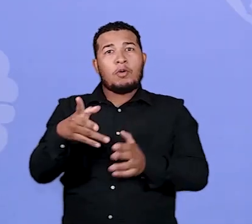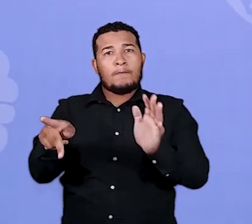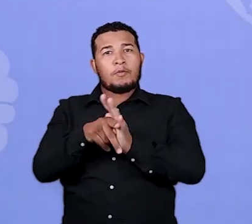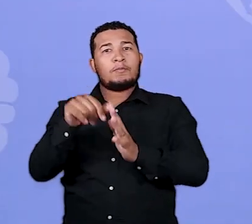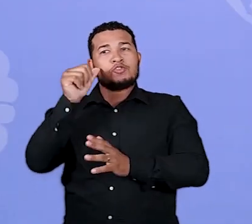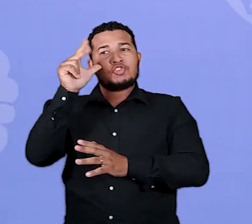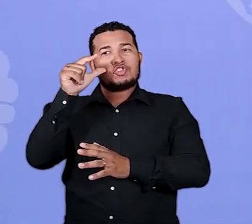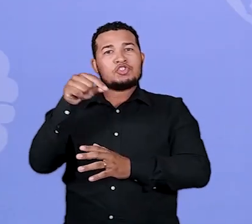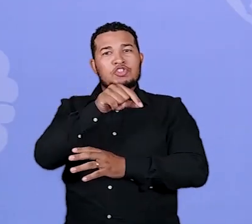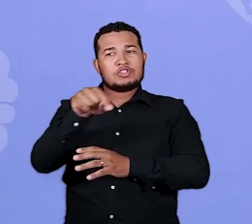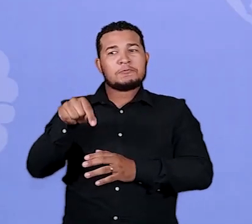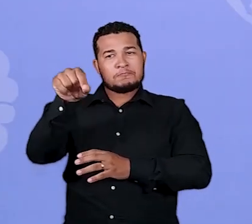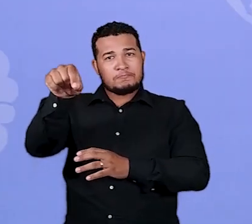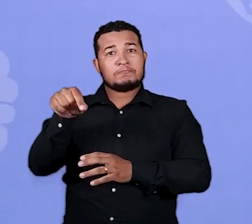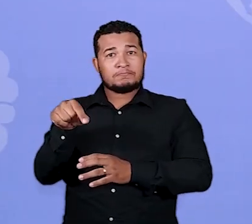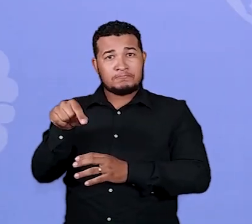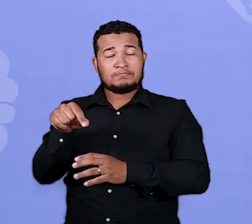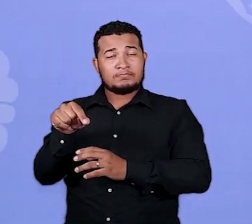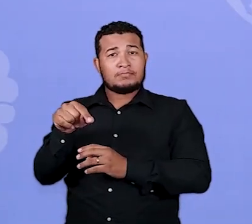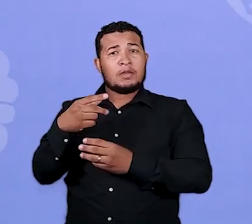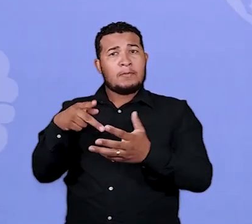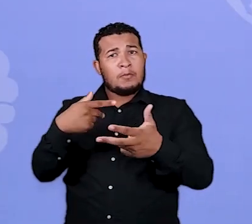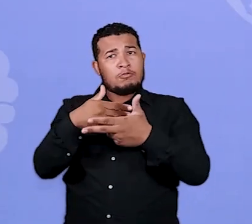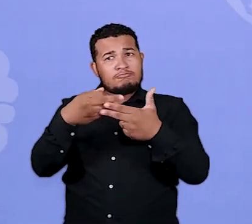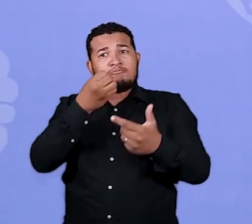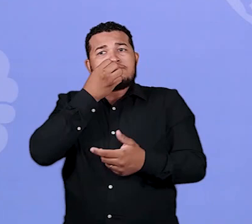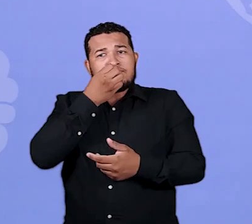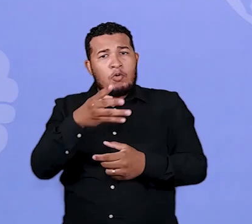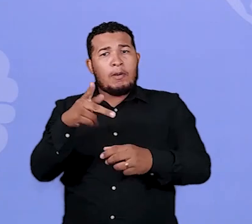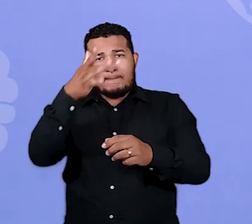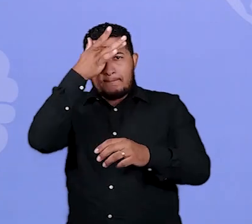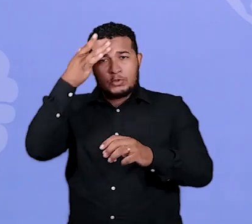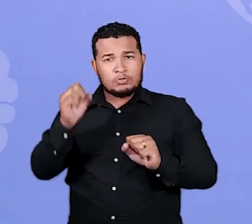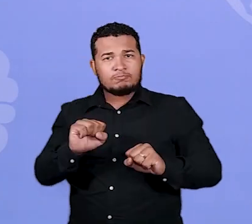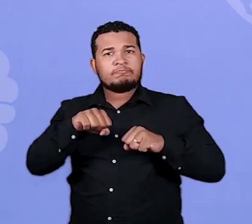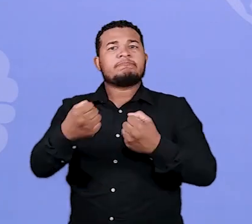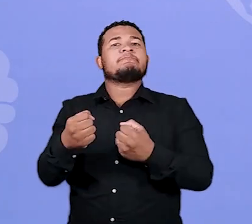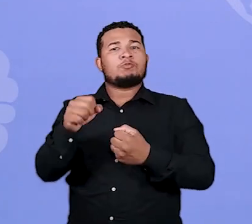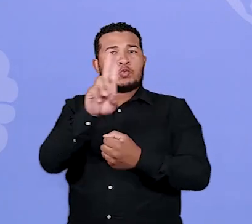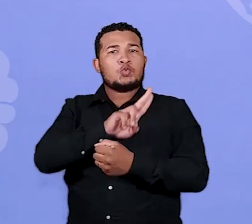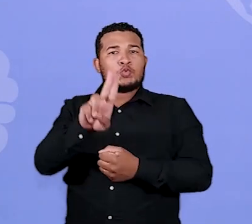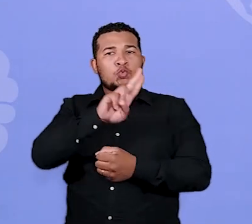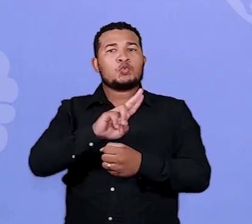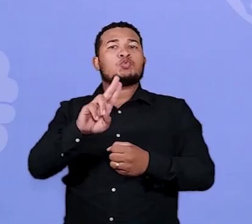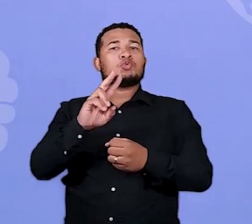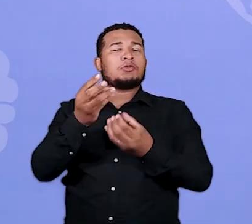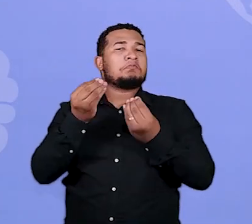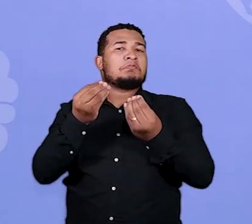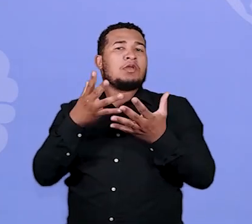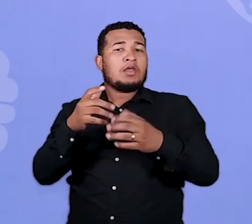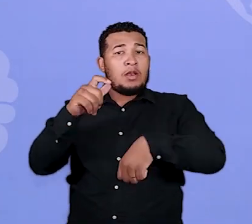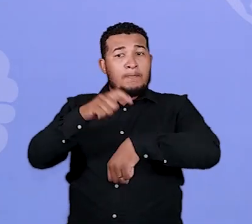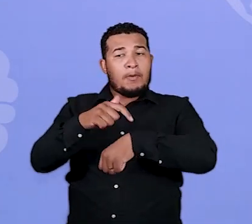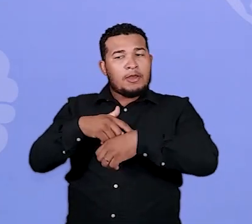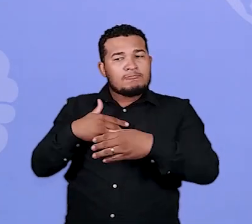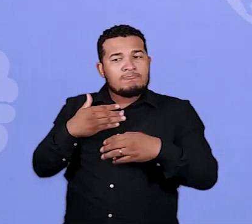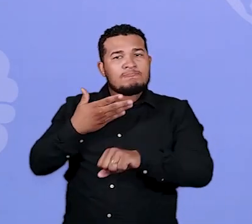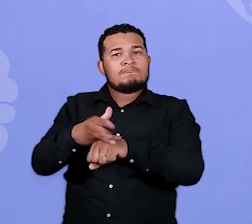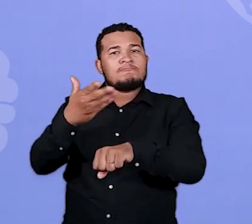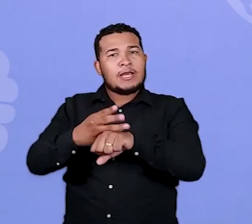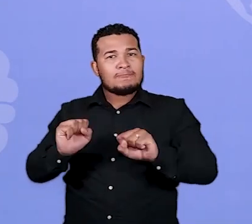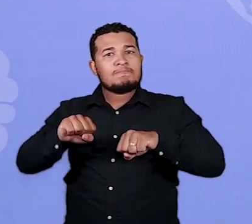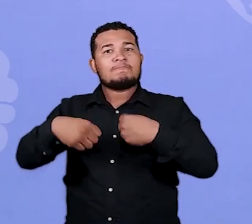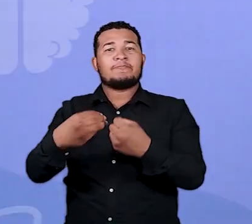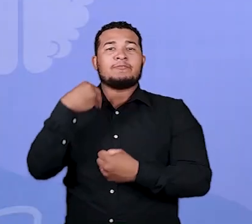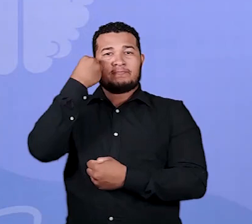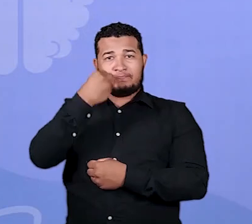benefícios que o xadrez traz para a nossa vida, dos benefícios que os praticantes de xadrez, eles adquirem a partir do momento da sua prática e